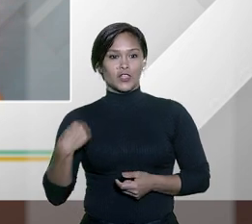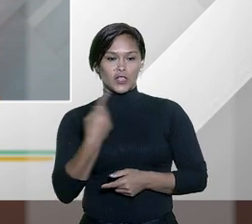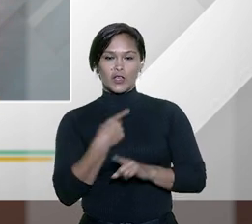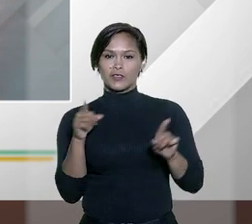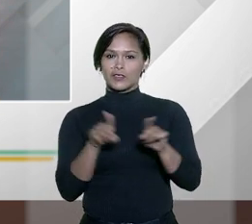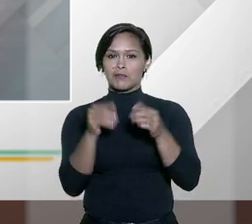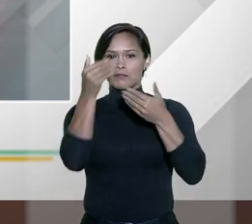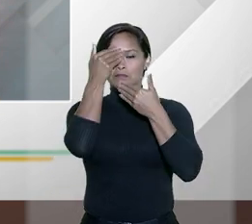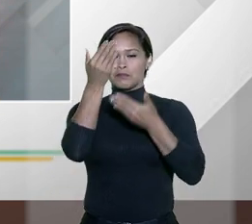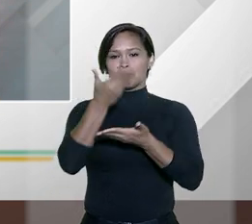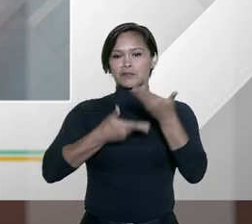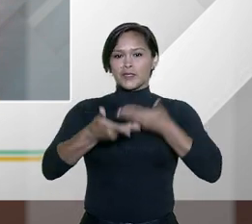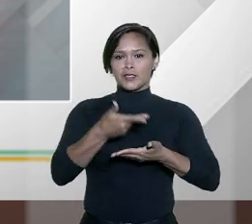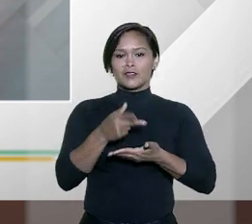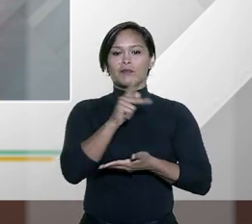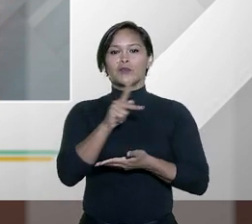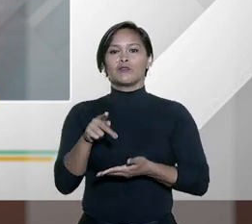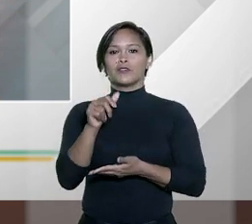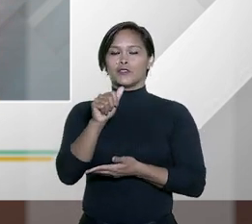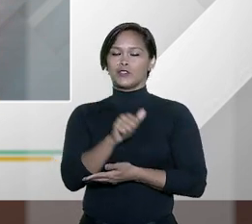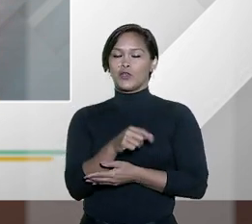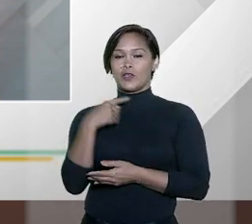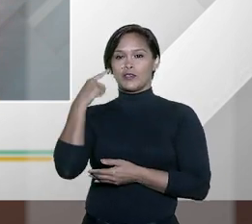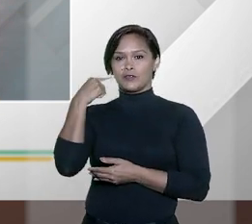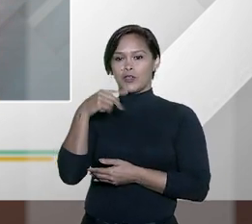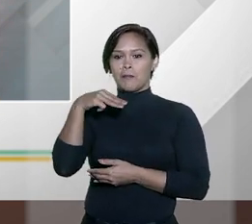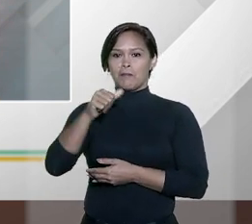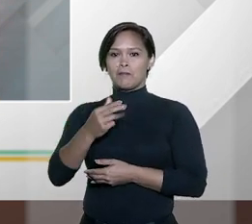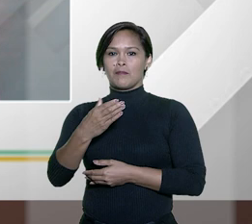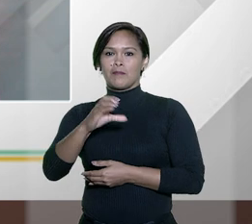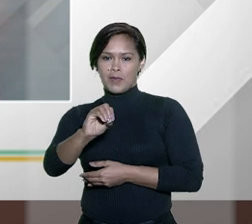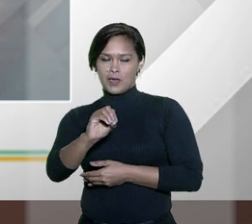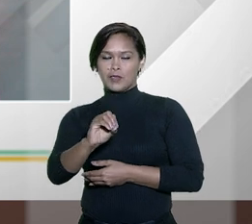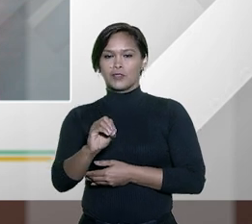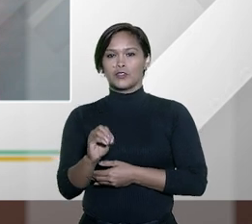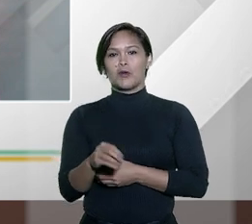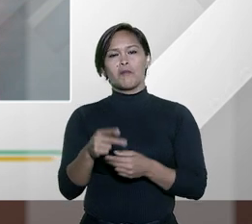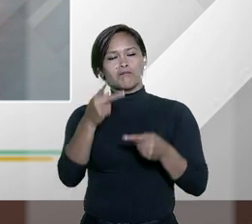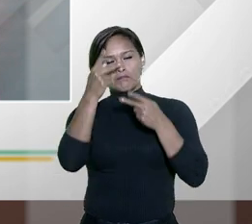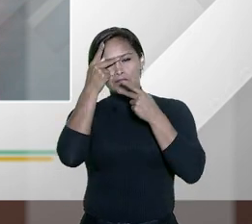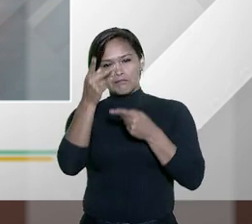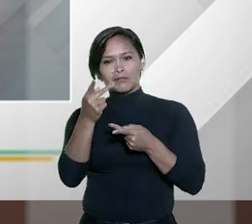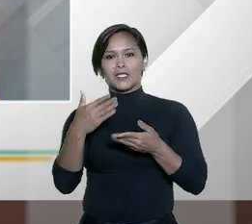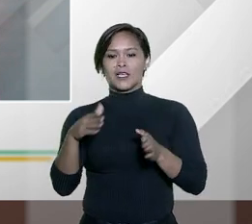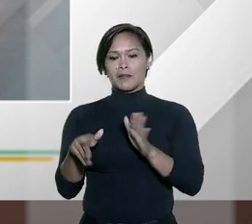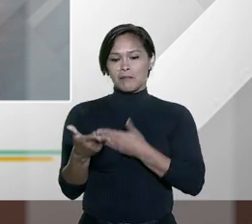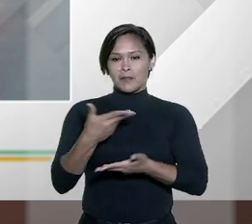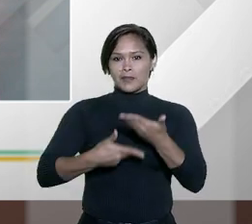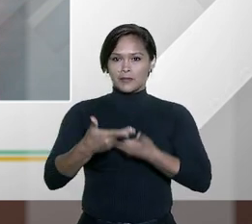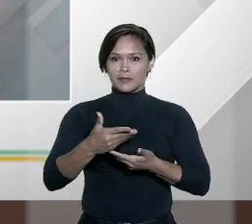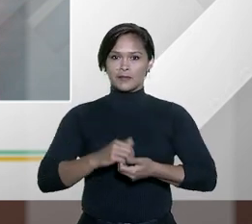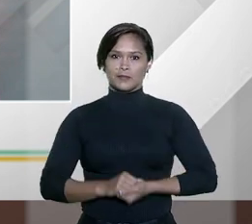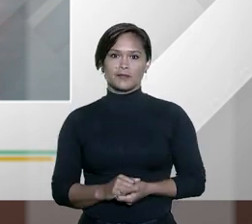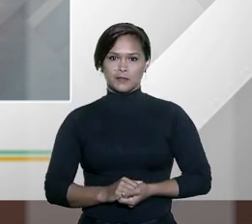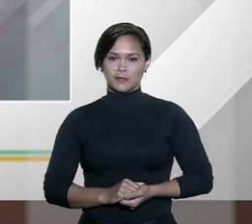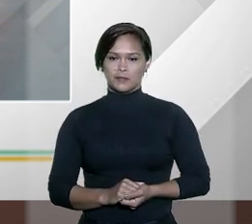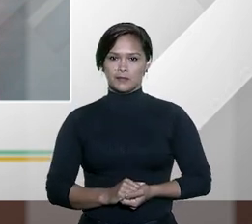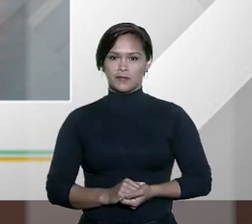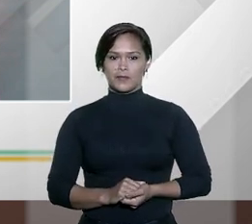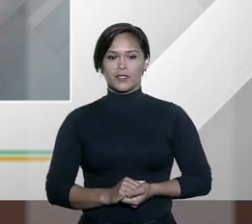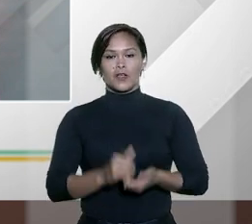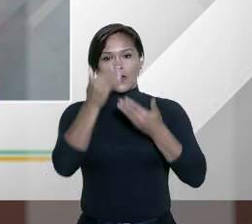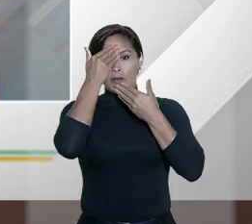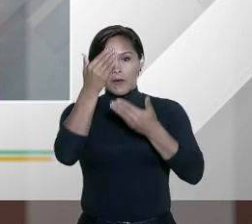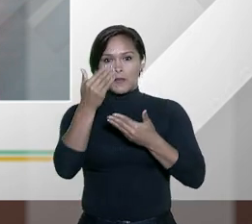Nós também agradecemos a participação do professor e advogado Marcos Seral. Professor, muitíssimo obrigada pela participação.